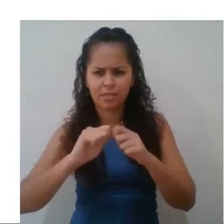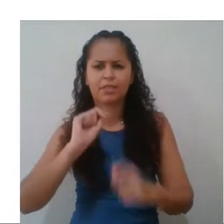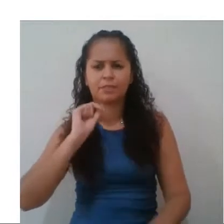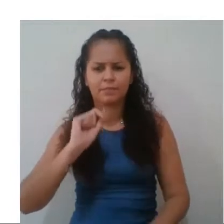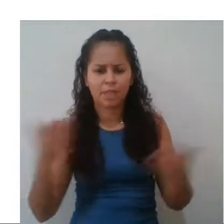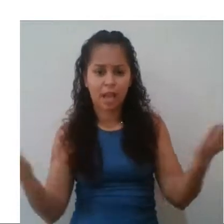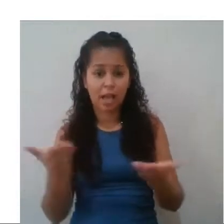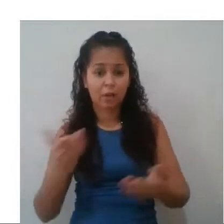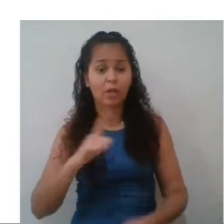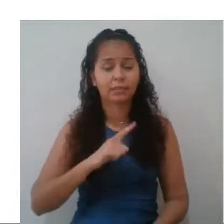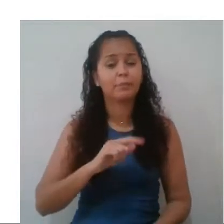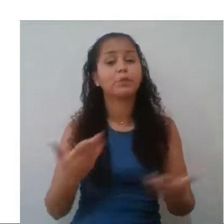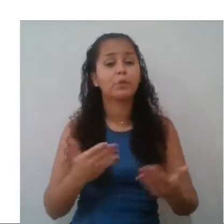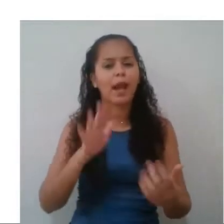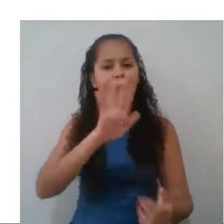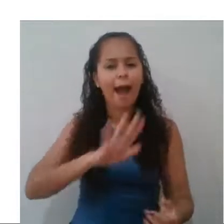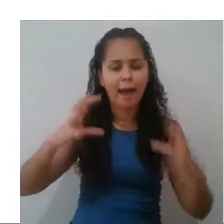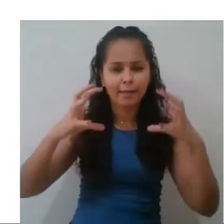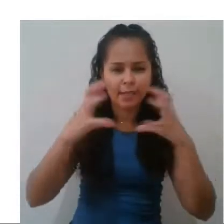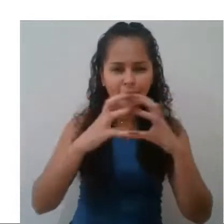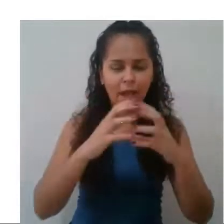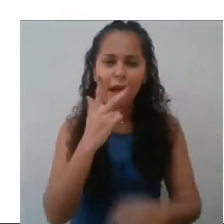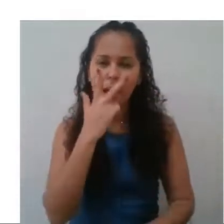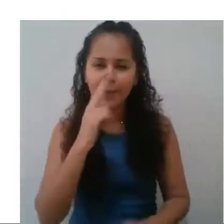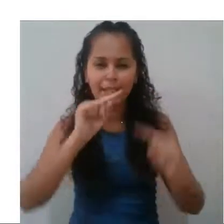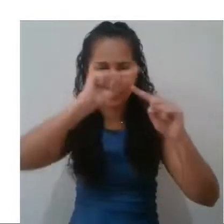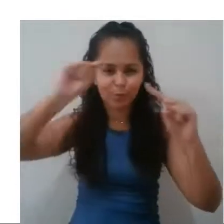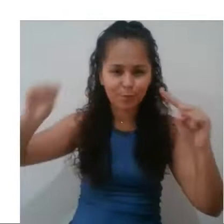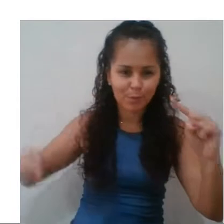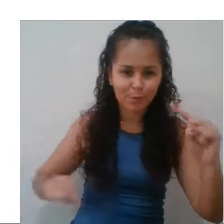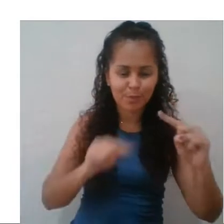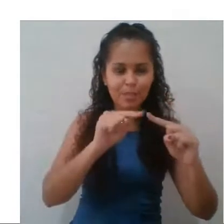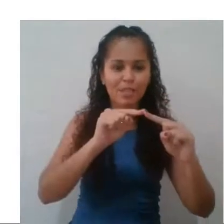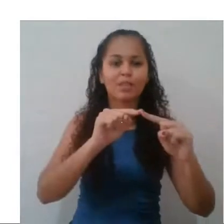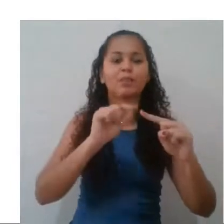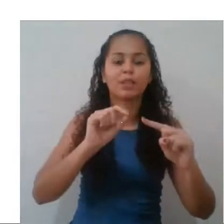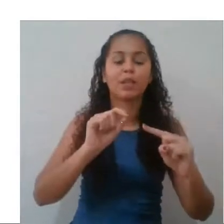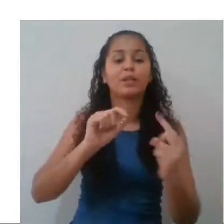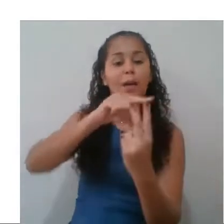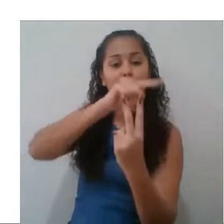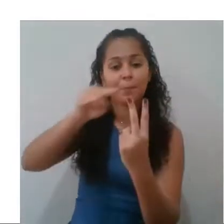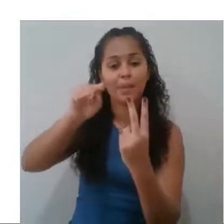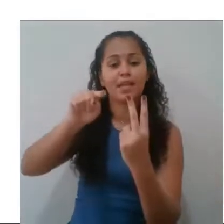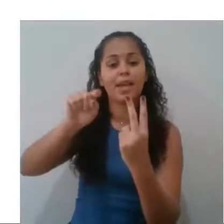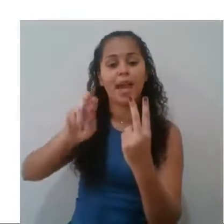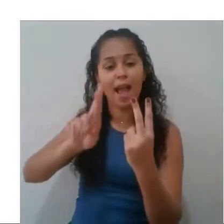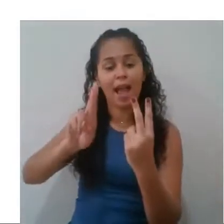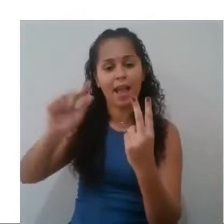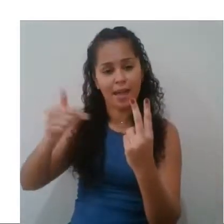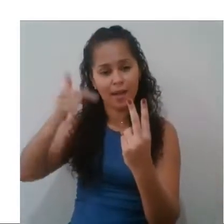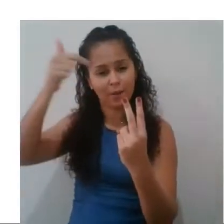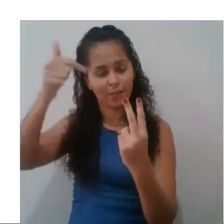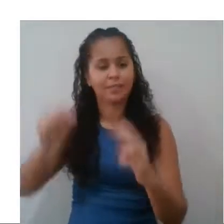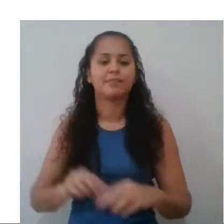ao quadrado, é parecida com a área de um círculo. A área de um círculo é πr ao quadrado, e a área da